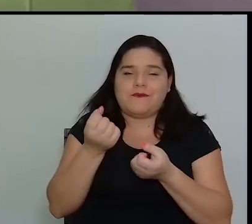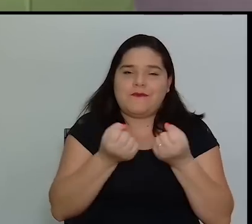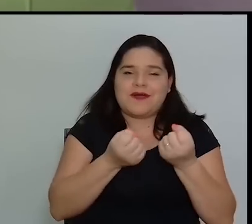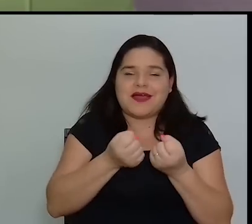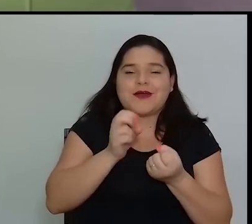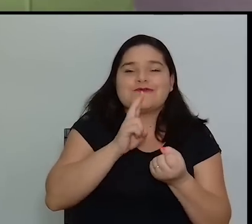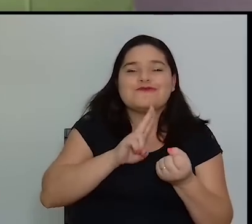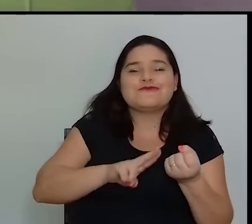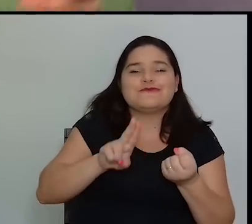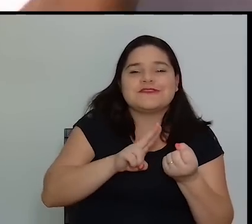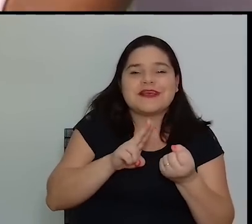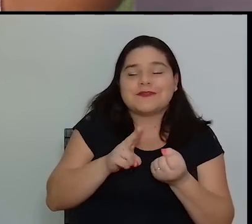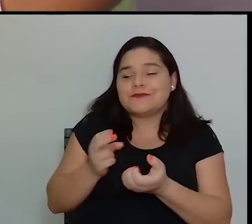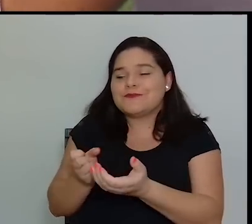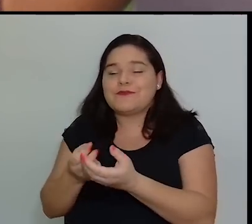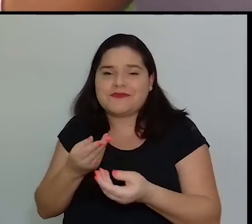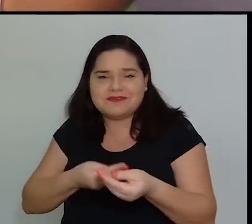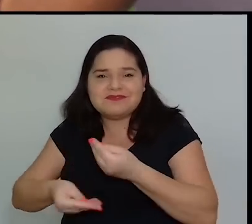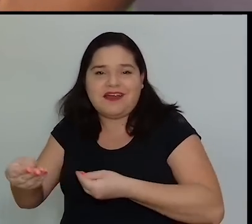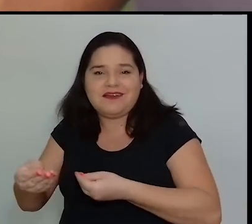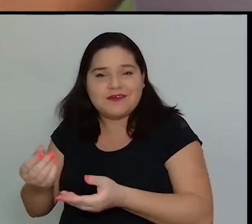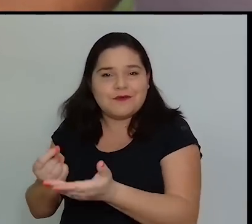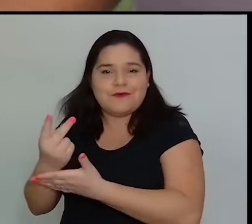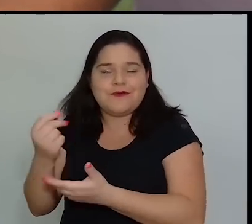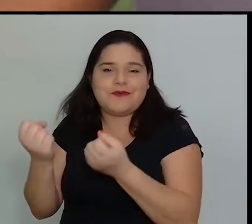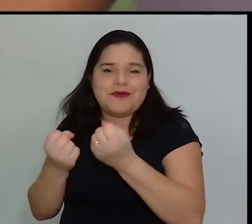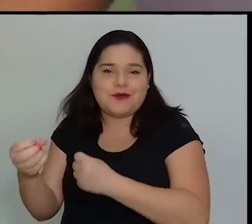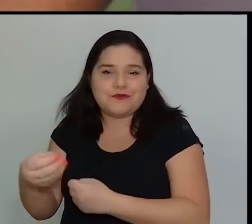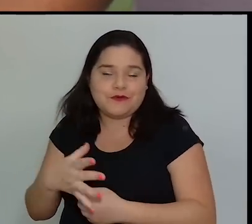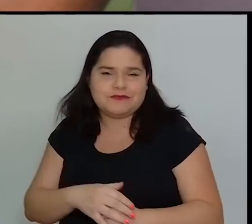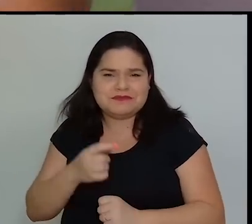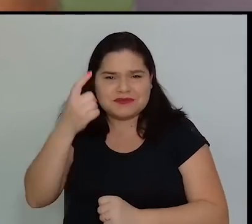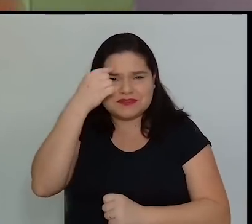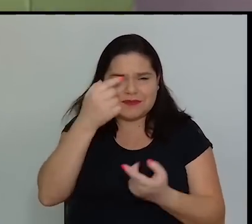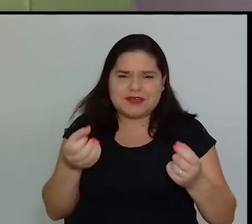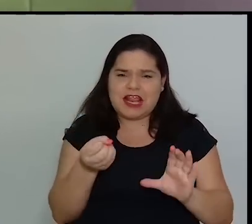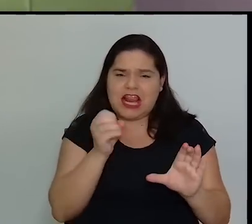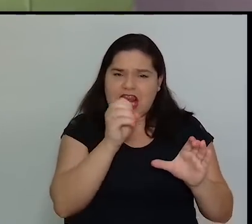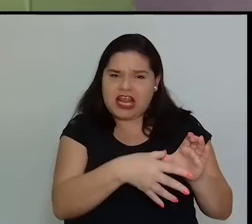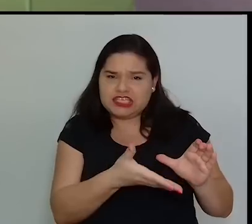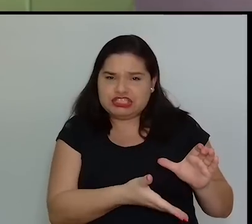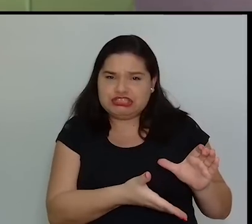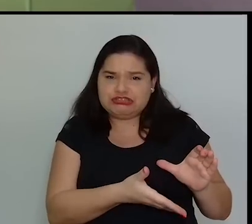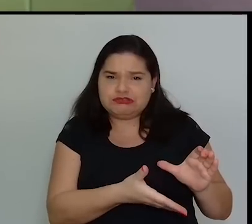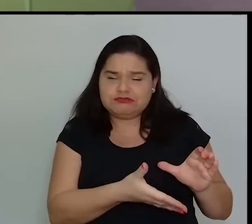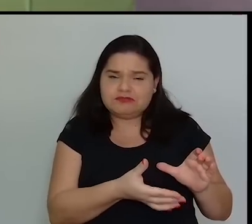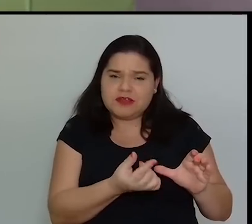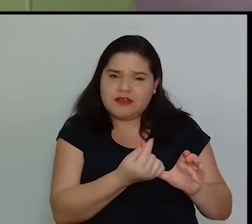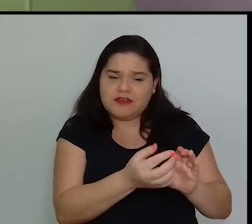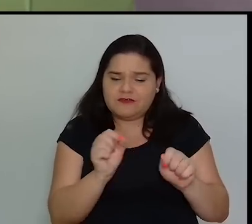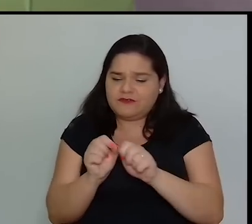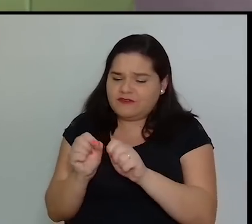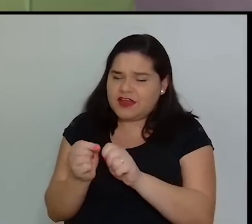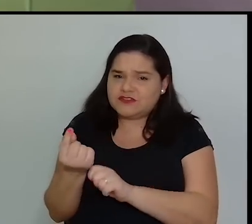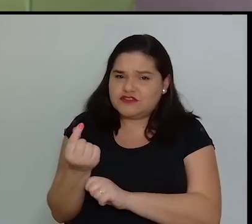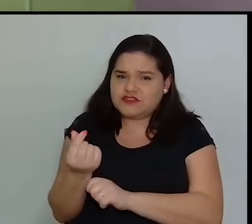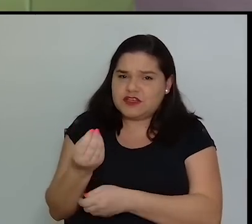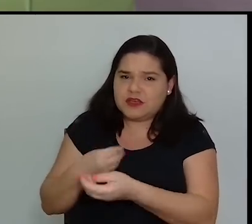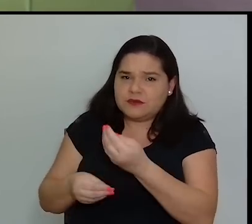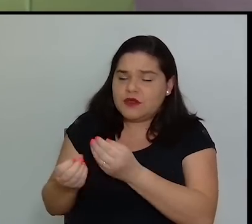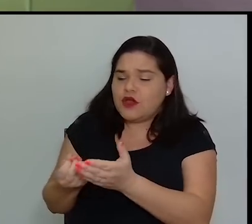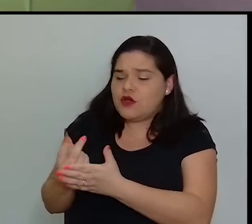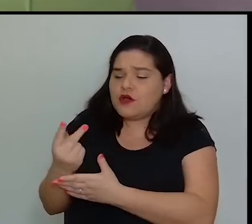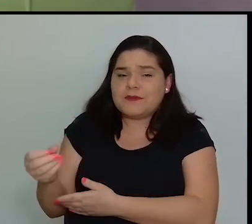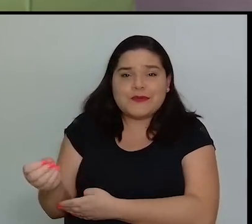para um carro novo Você pensava uma coisa que ia para o lixo transforma Aquilo em dinheiro facilita nova compra